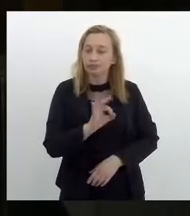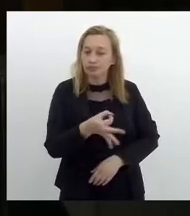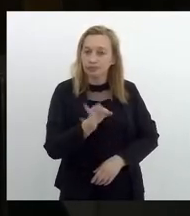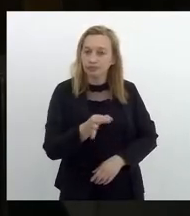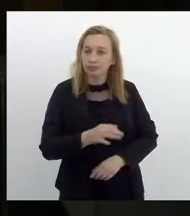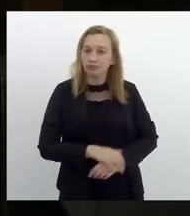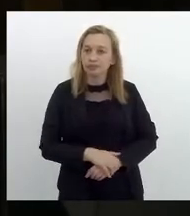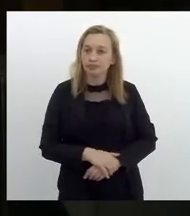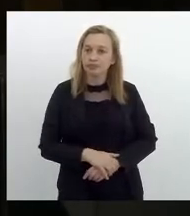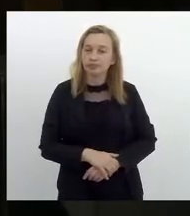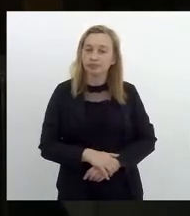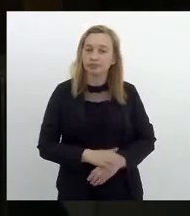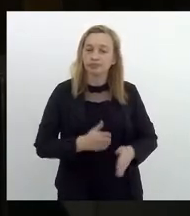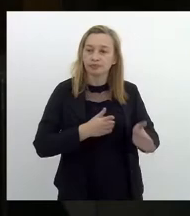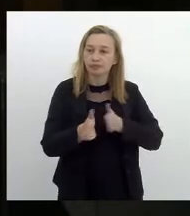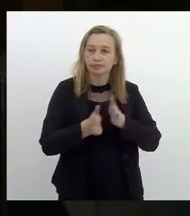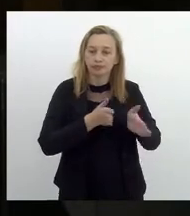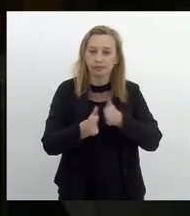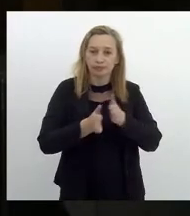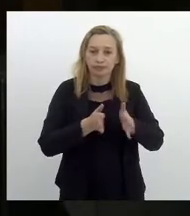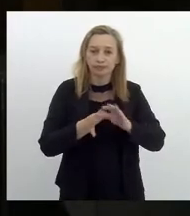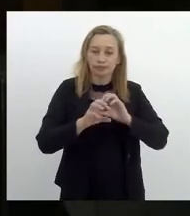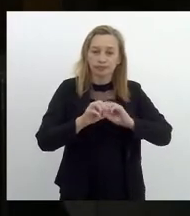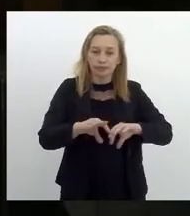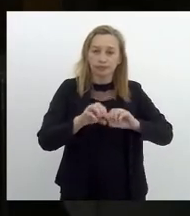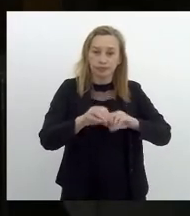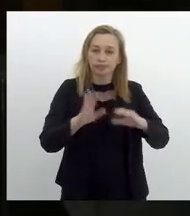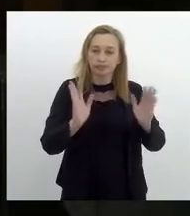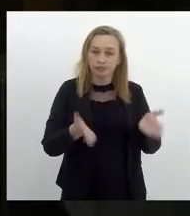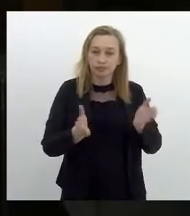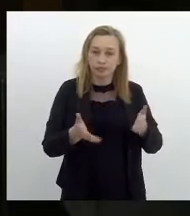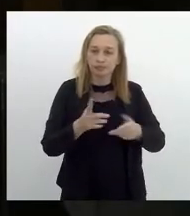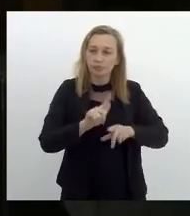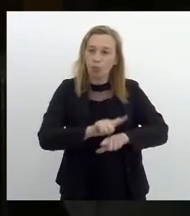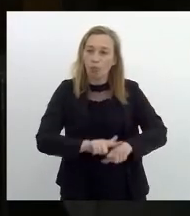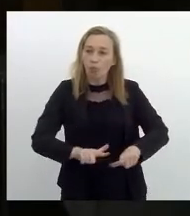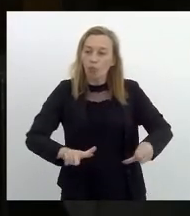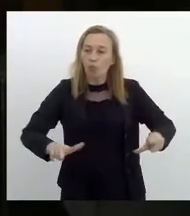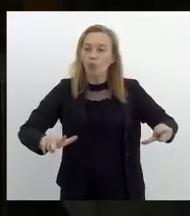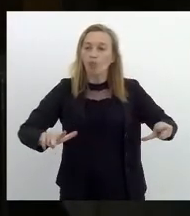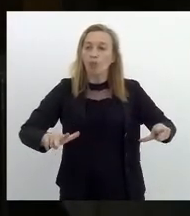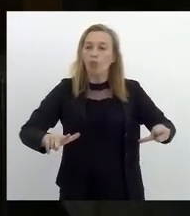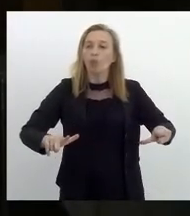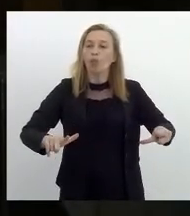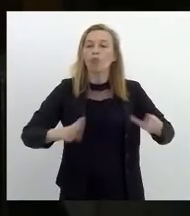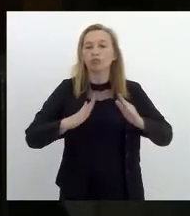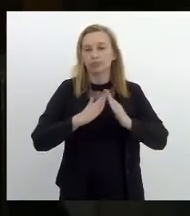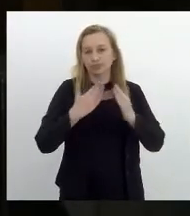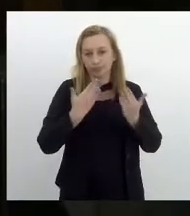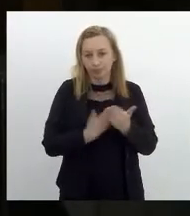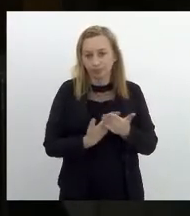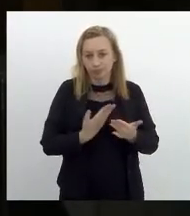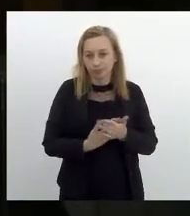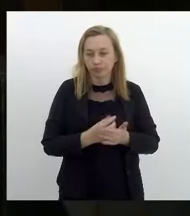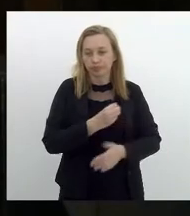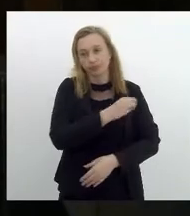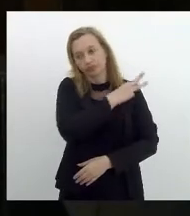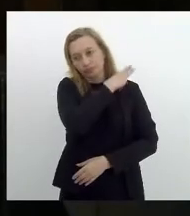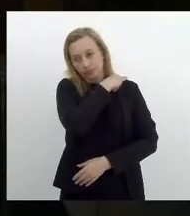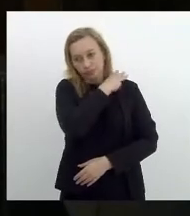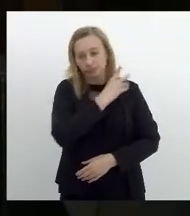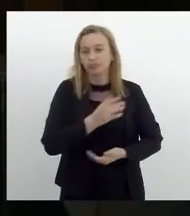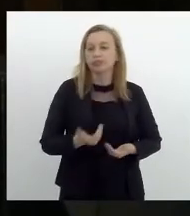garantindo acesso à educação onde hoje existem vazios de escolas de ensino médio,